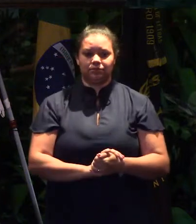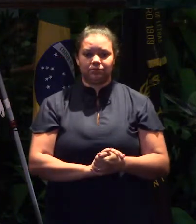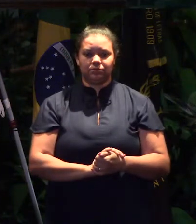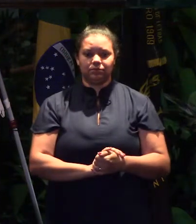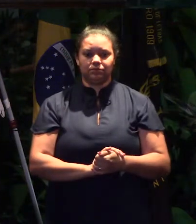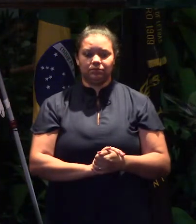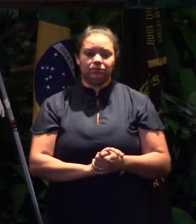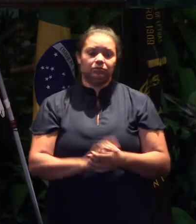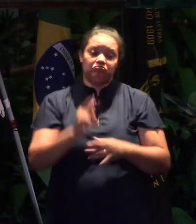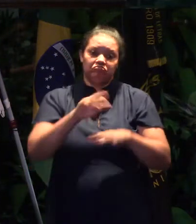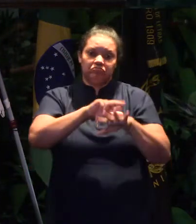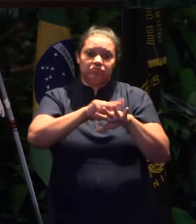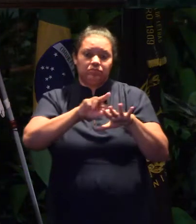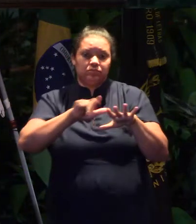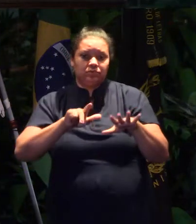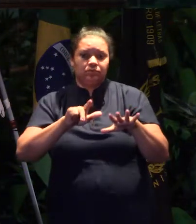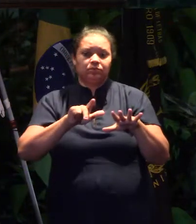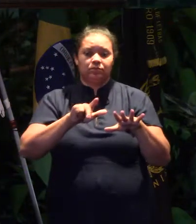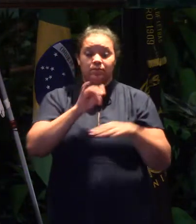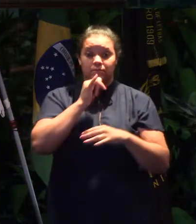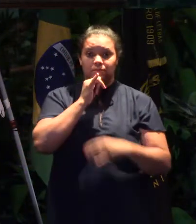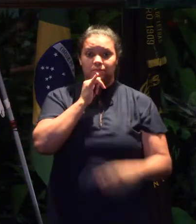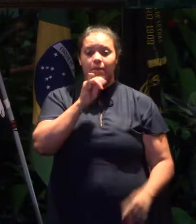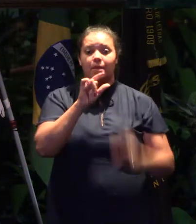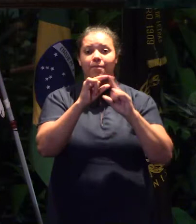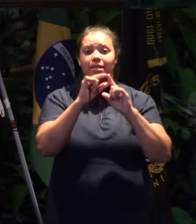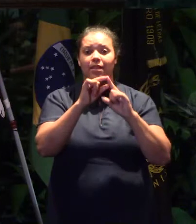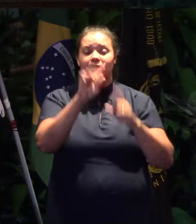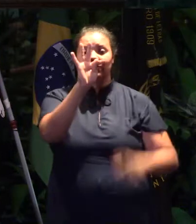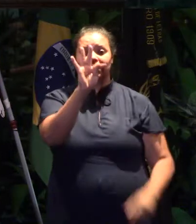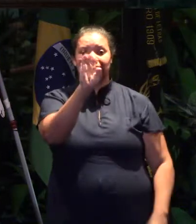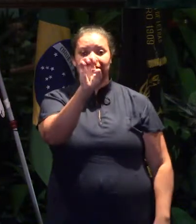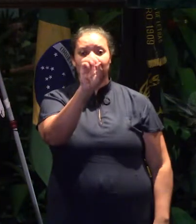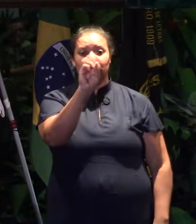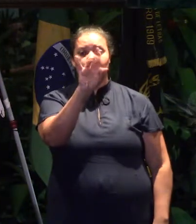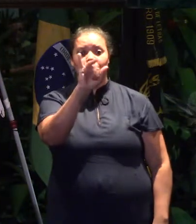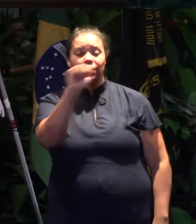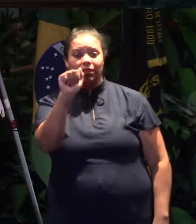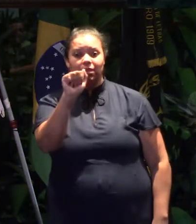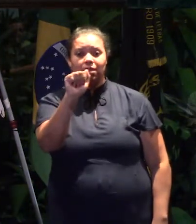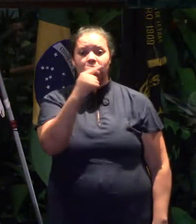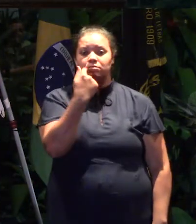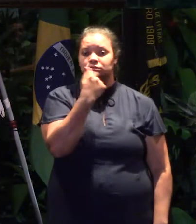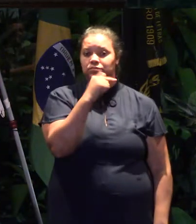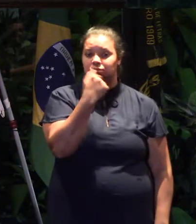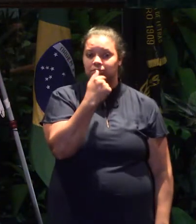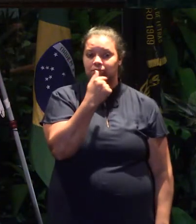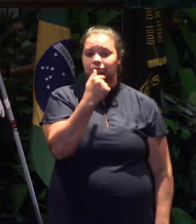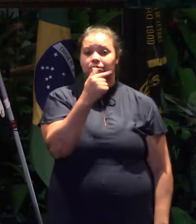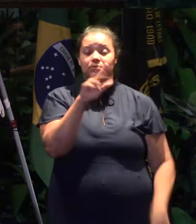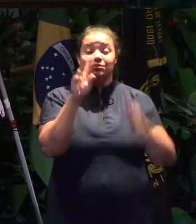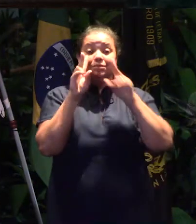outros. Inclusive, a palavra teoria, da grego, vem a teoria vem do grego teoros, né, que é